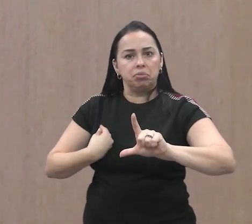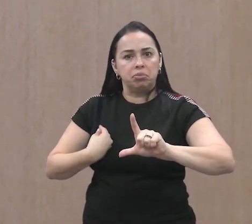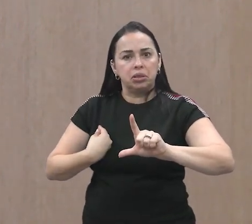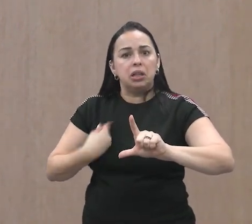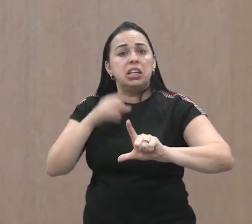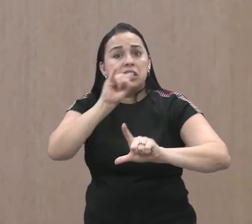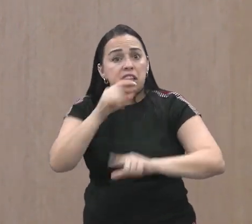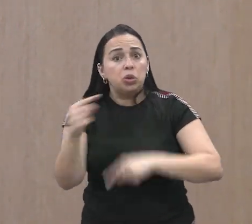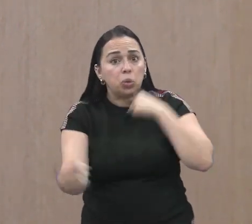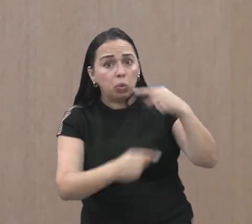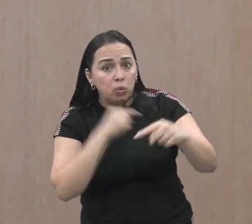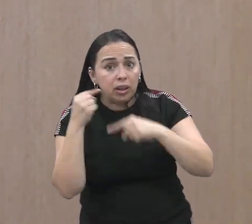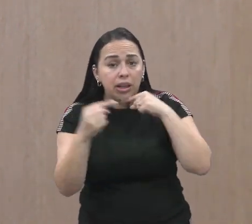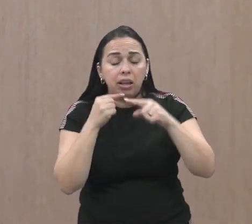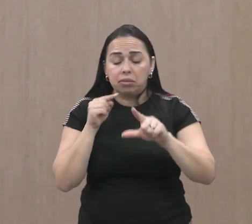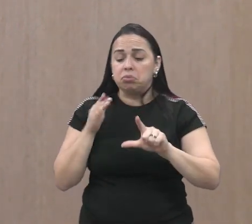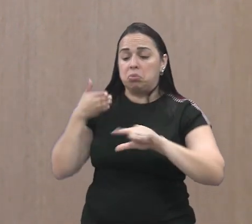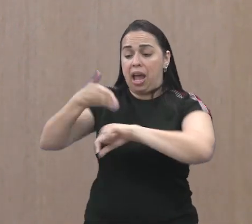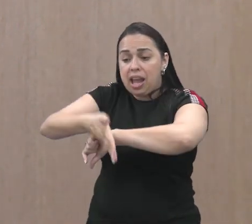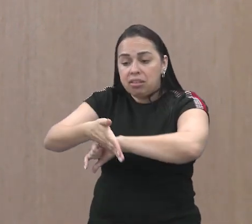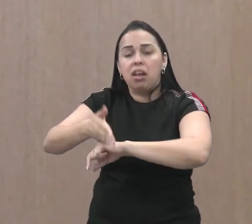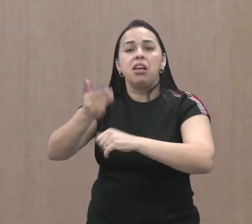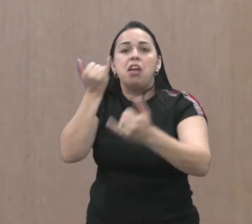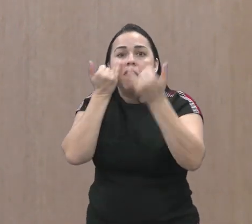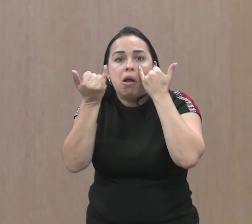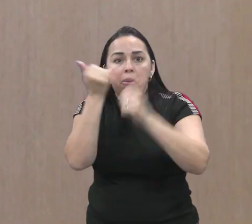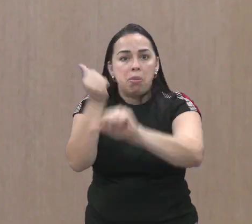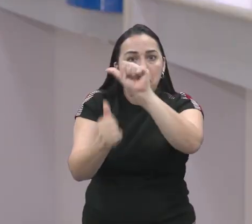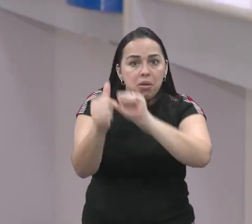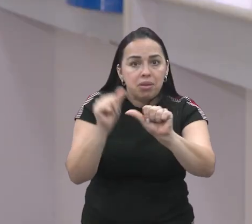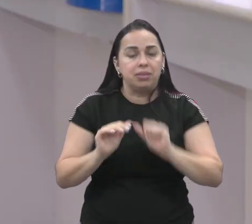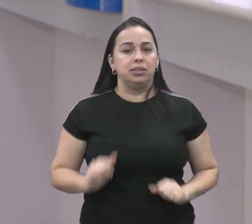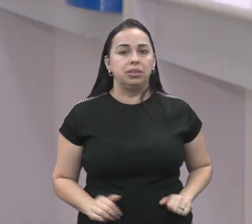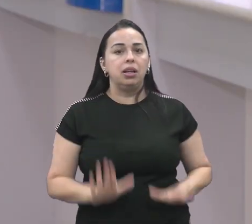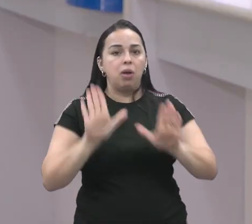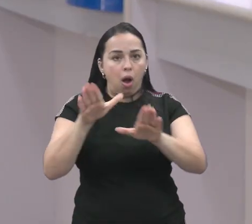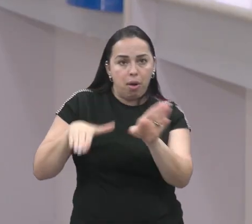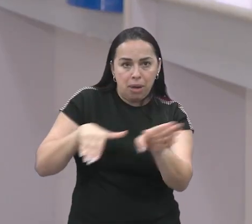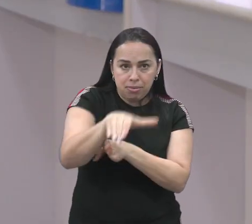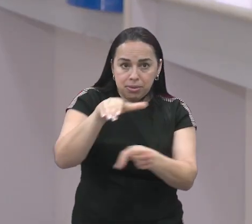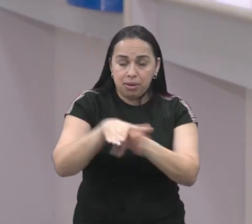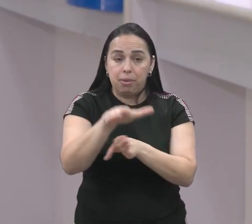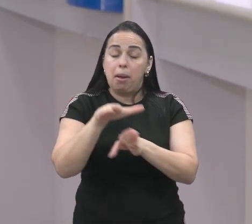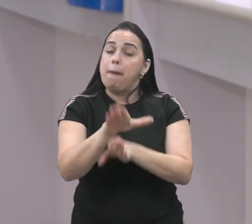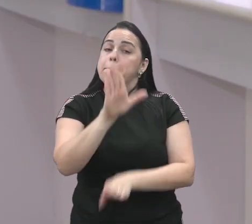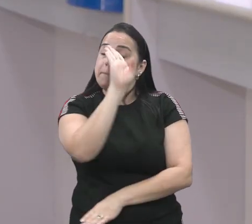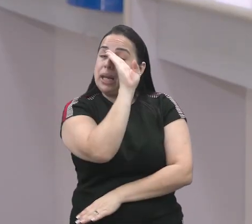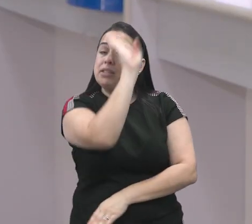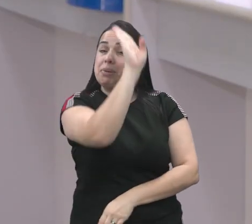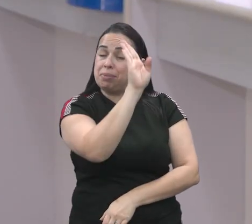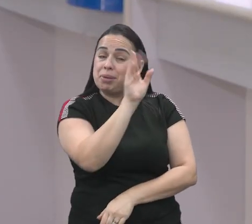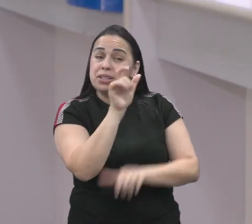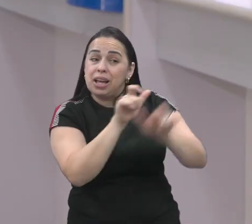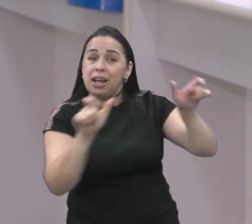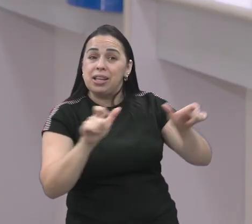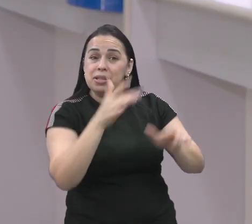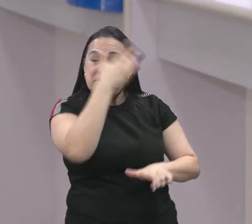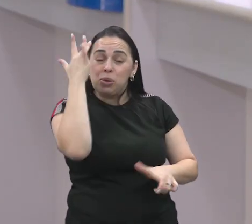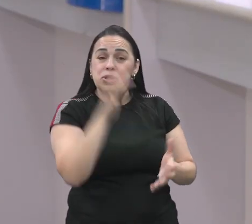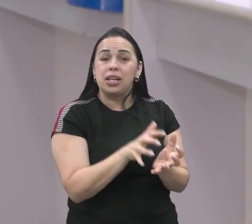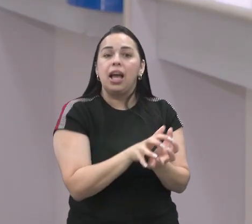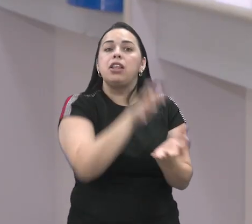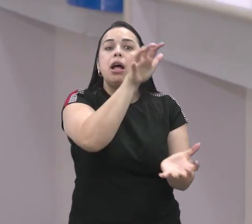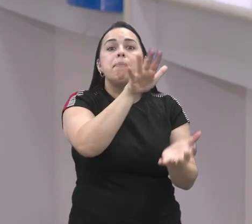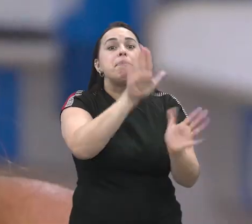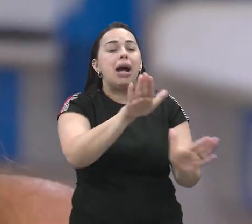vida. Você está em dúvida? Então atualiza os seus dados. Então, atenção às orientações, principalmente para os